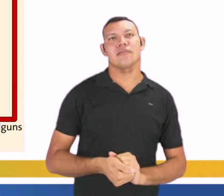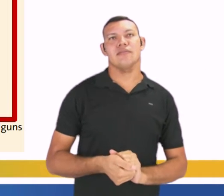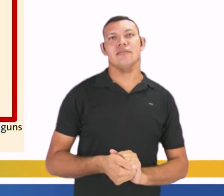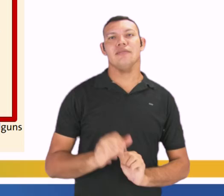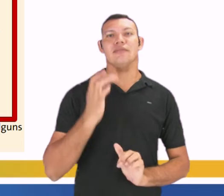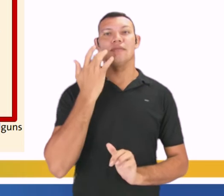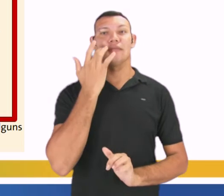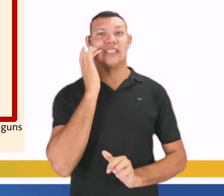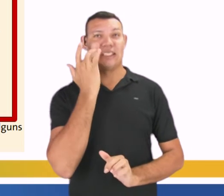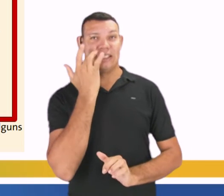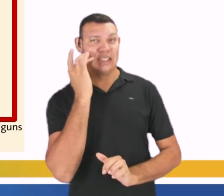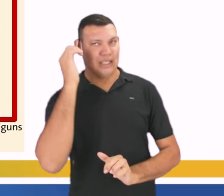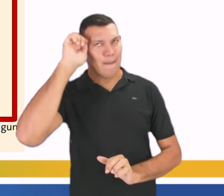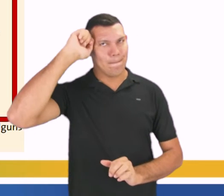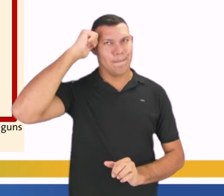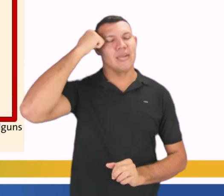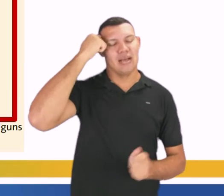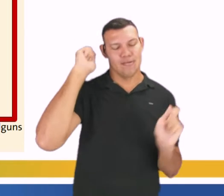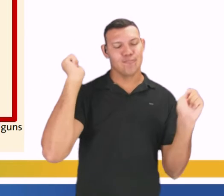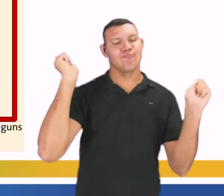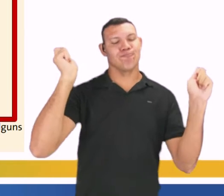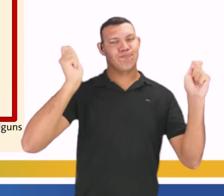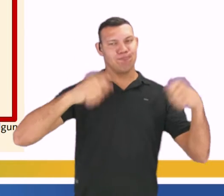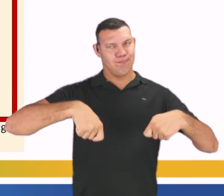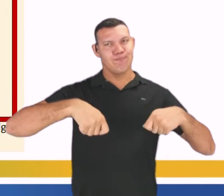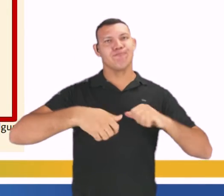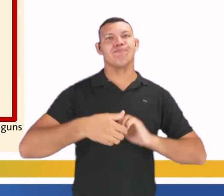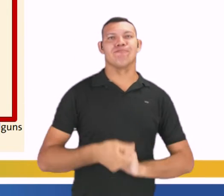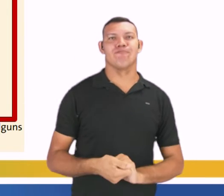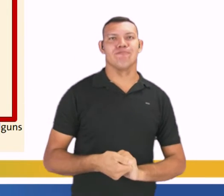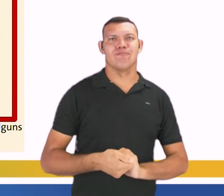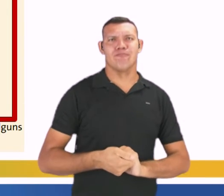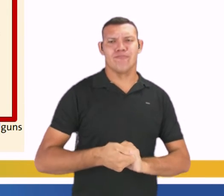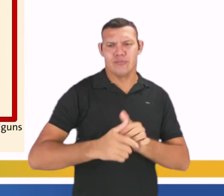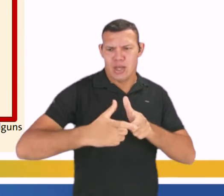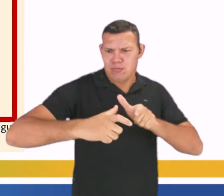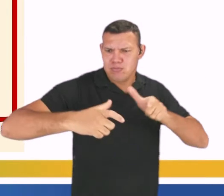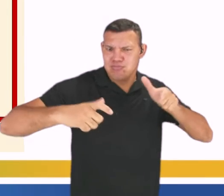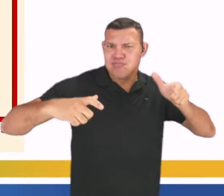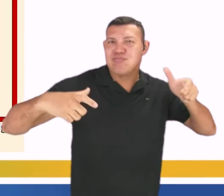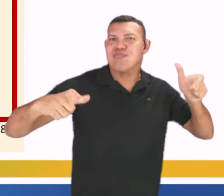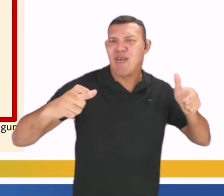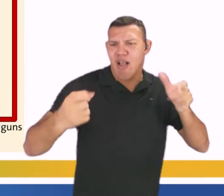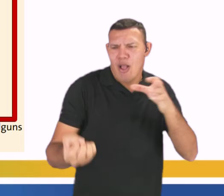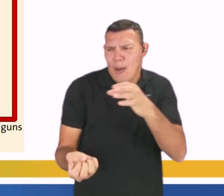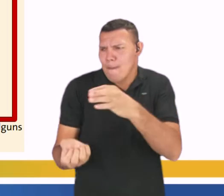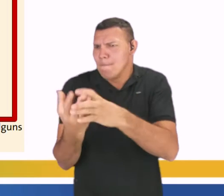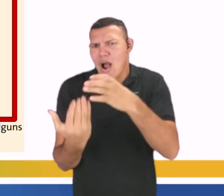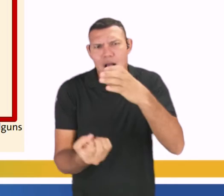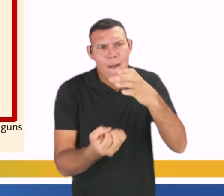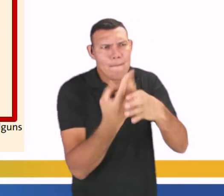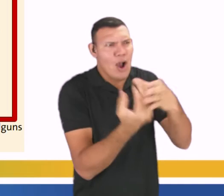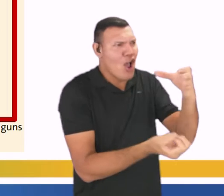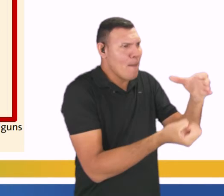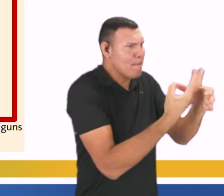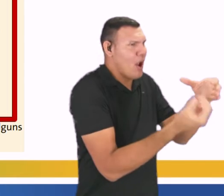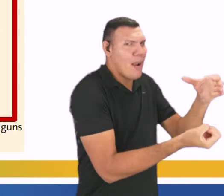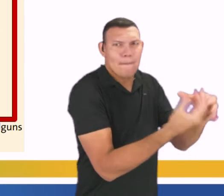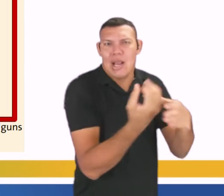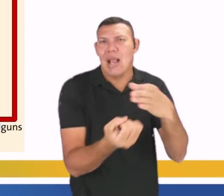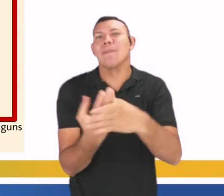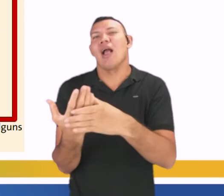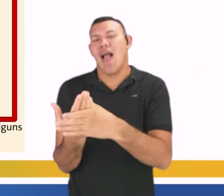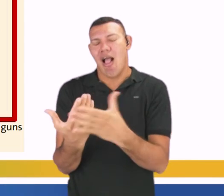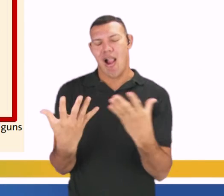ouro negro, ele tem essa capacidade, né, de imensidão de produtos que pode ser gerado do petróleo. E